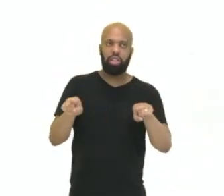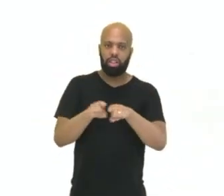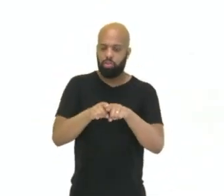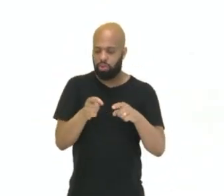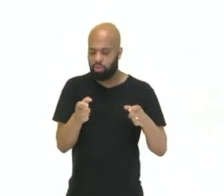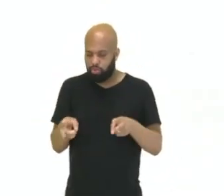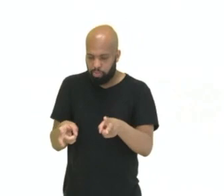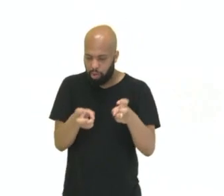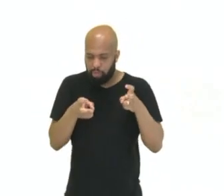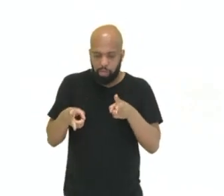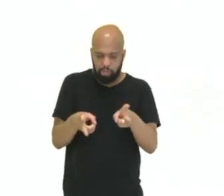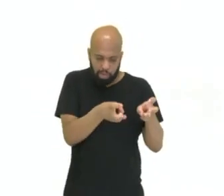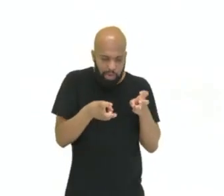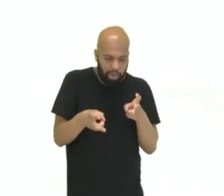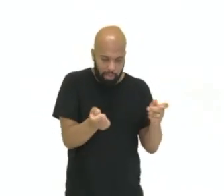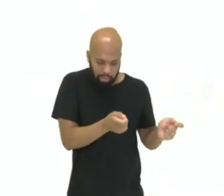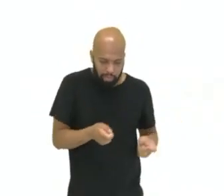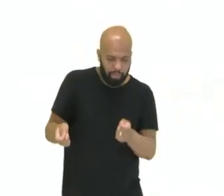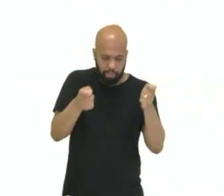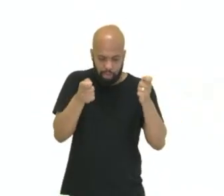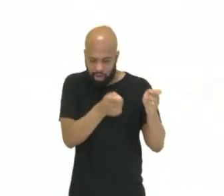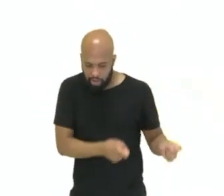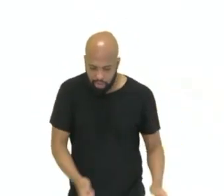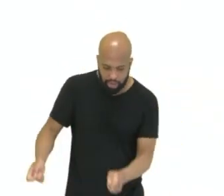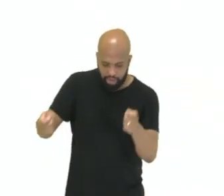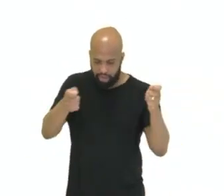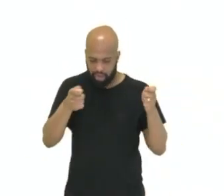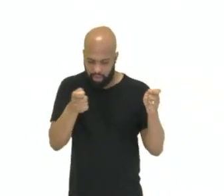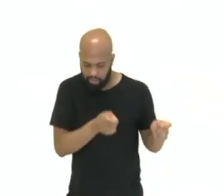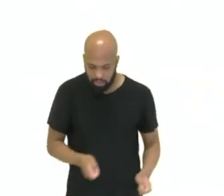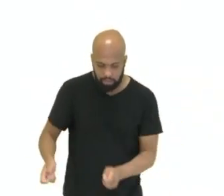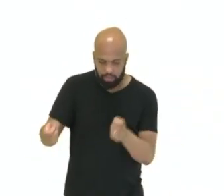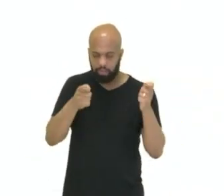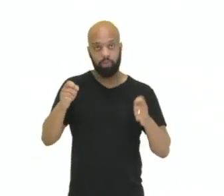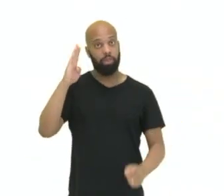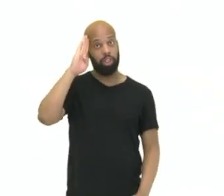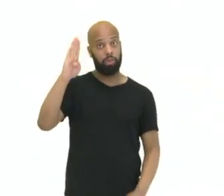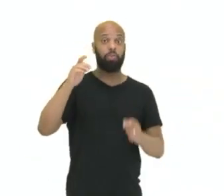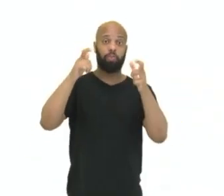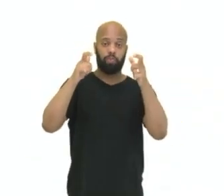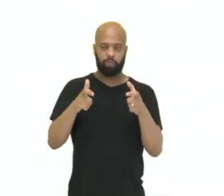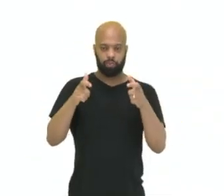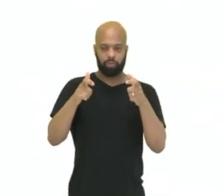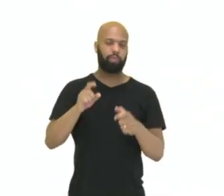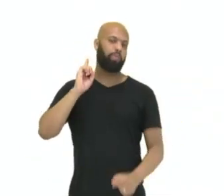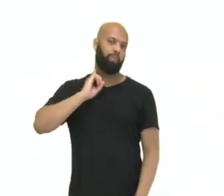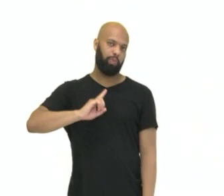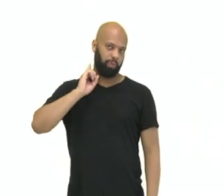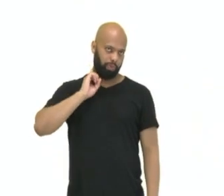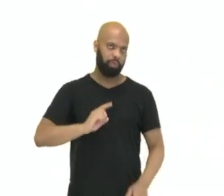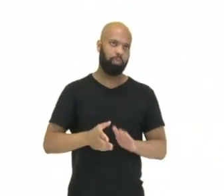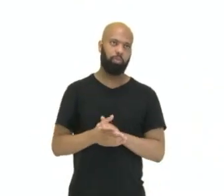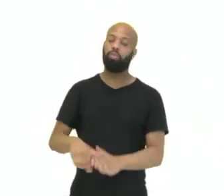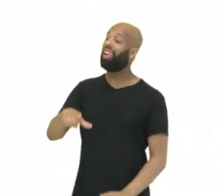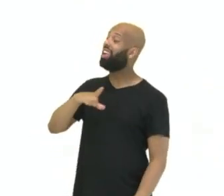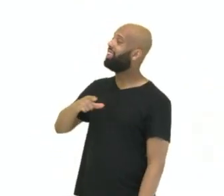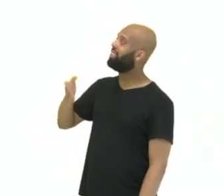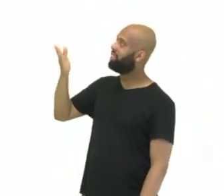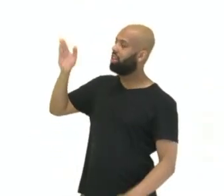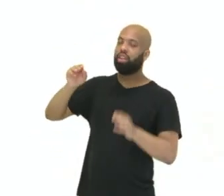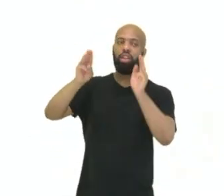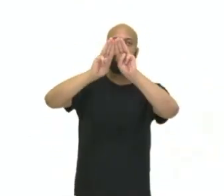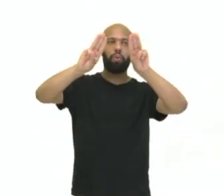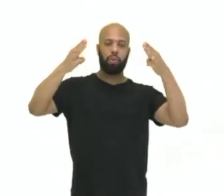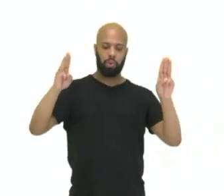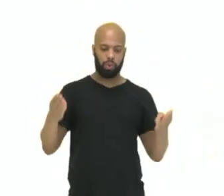extraídas e exploradas, né? Principalmente na região de Minas Gerais. E aí nós temos ali o mapa que mostra para nós